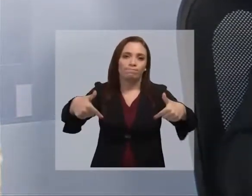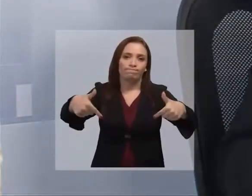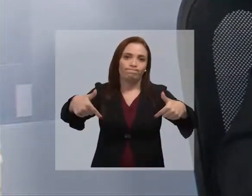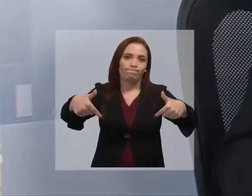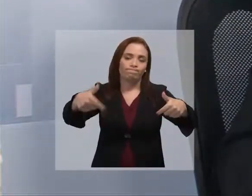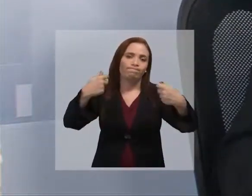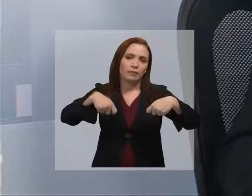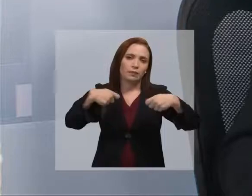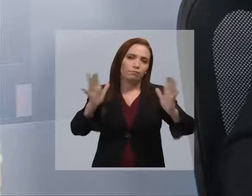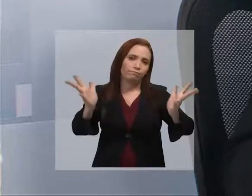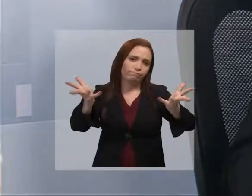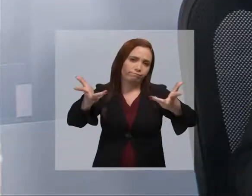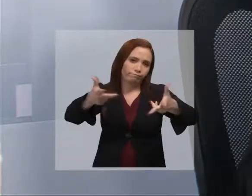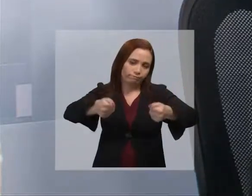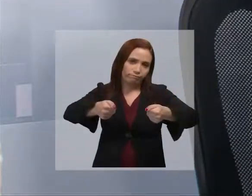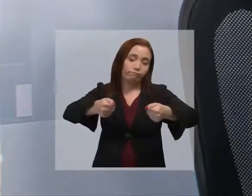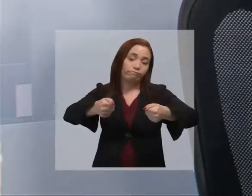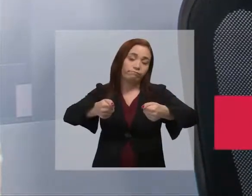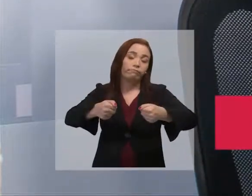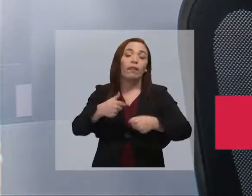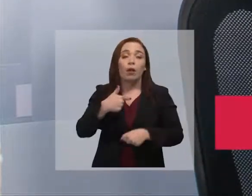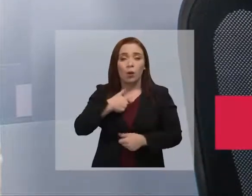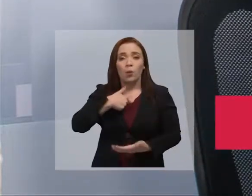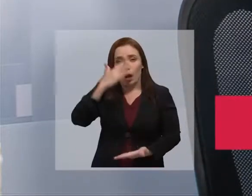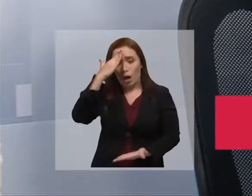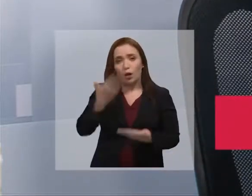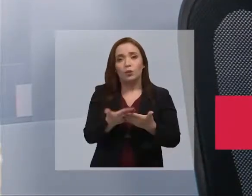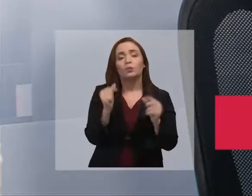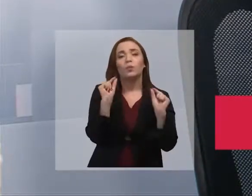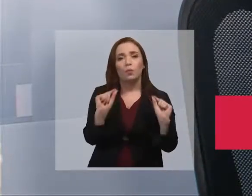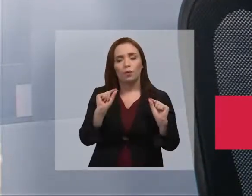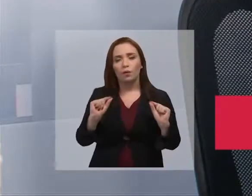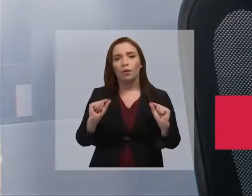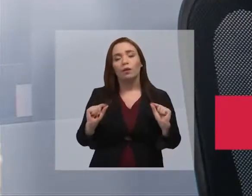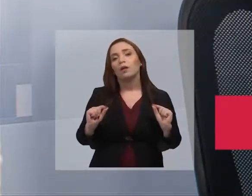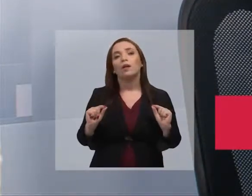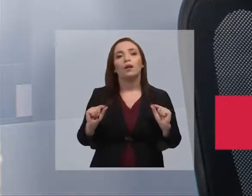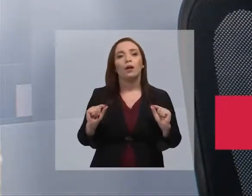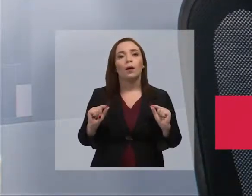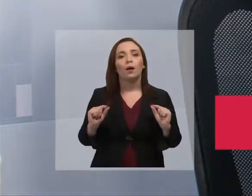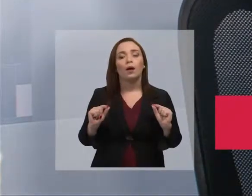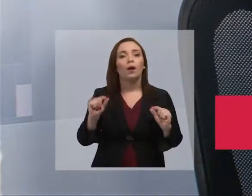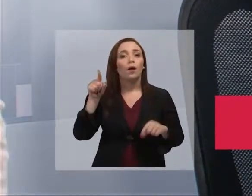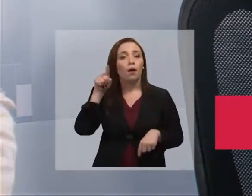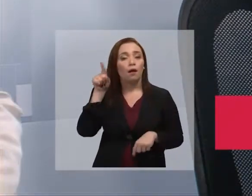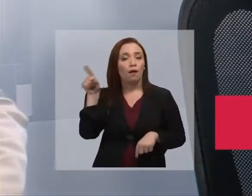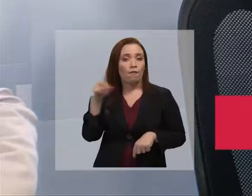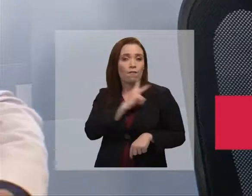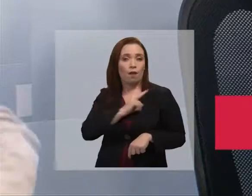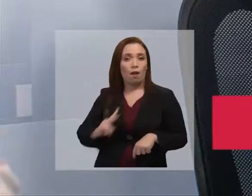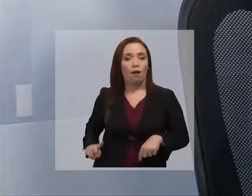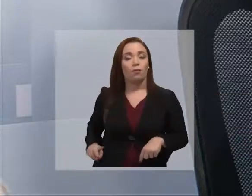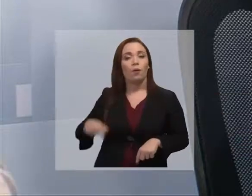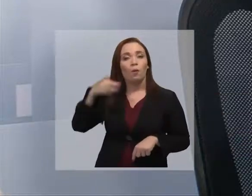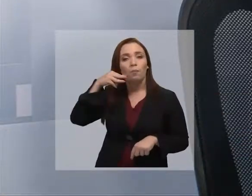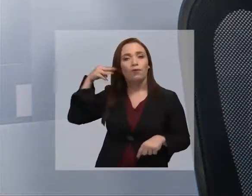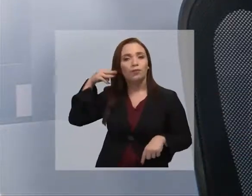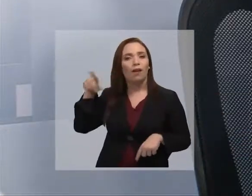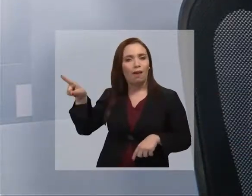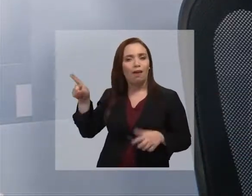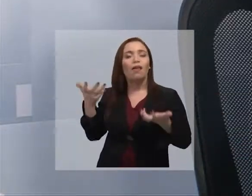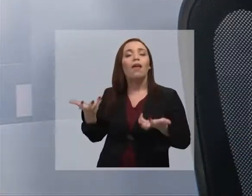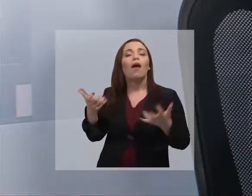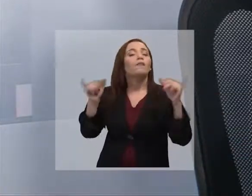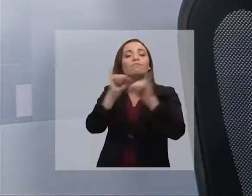eficiente. Perfeito. O Estado eficiente. Eu acredito que o Michel está querendo passar para o